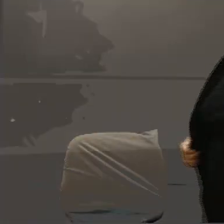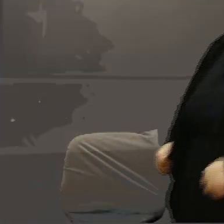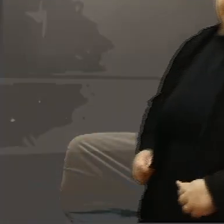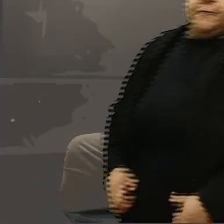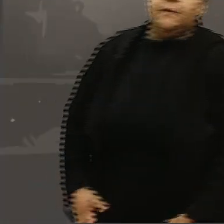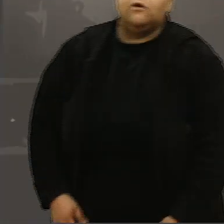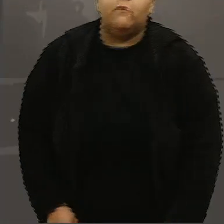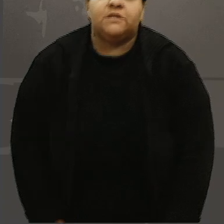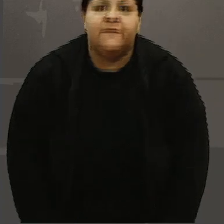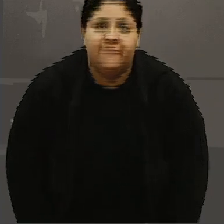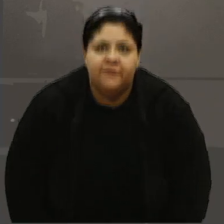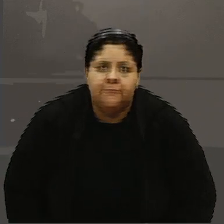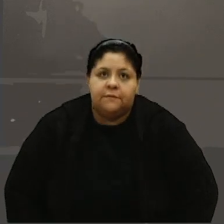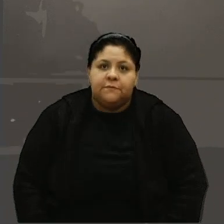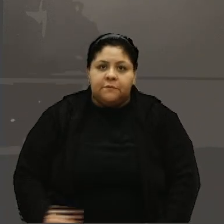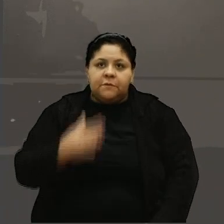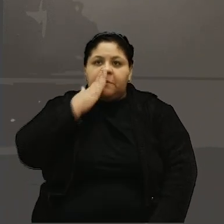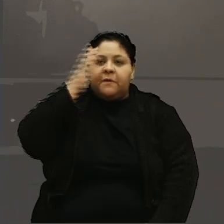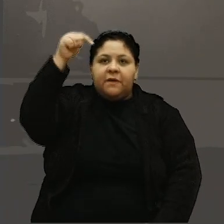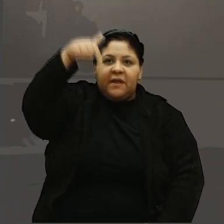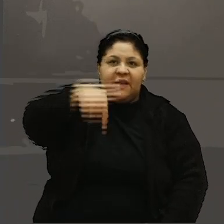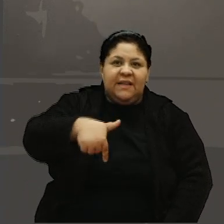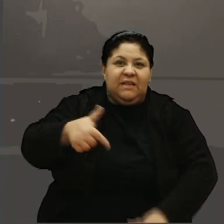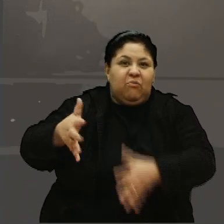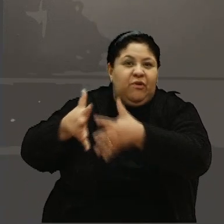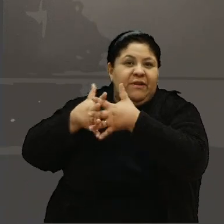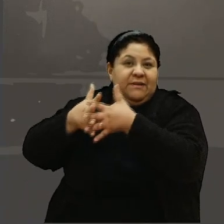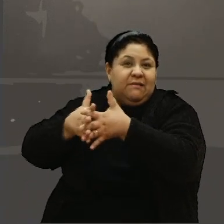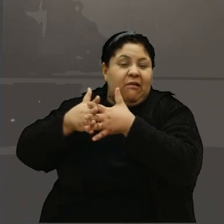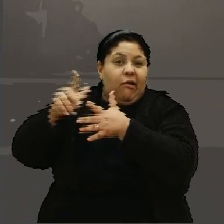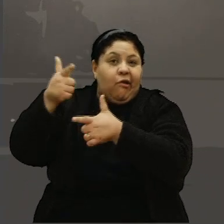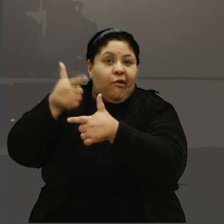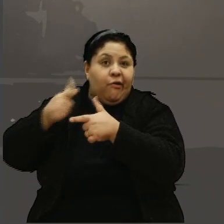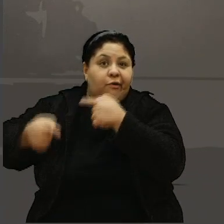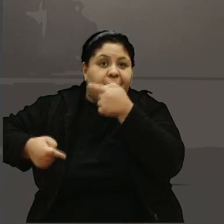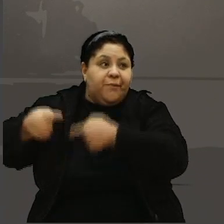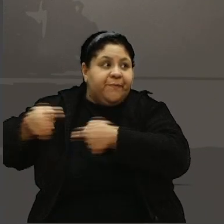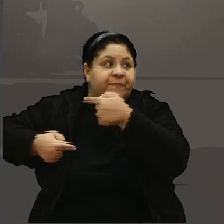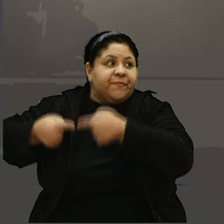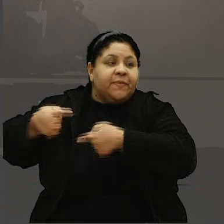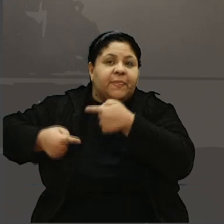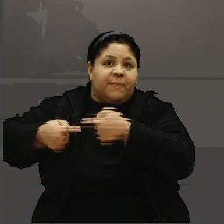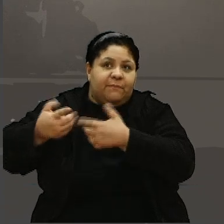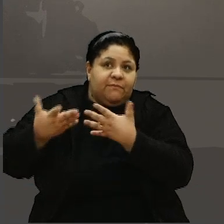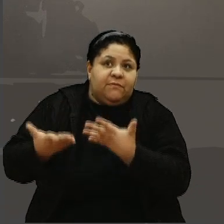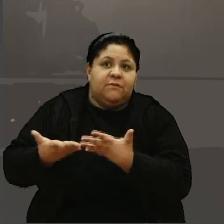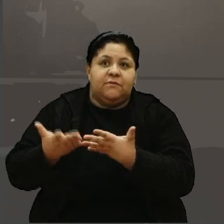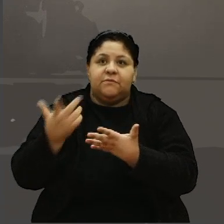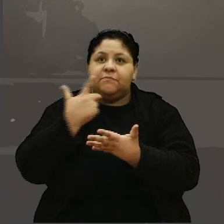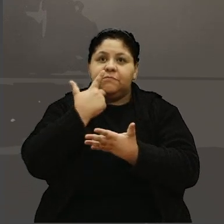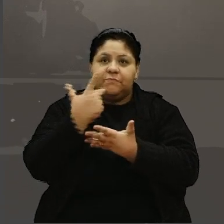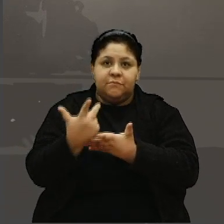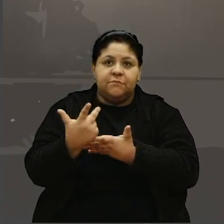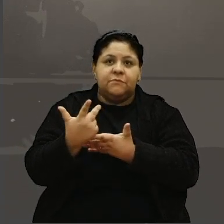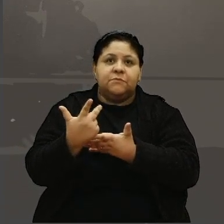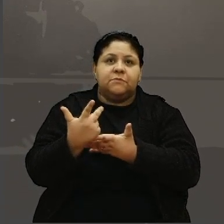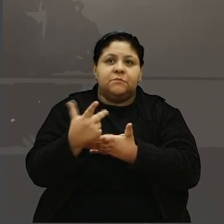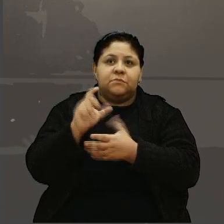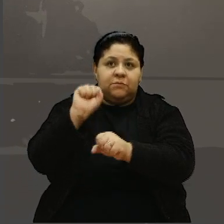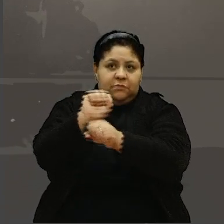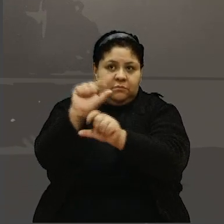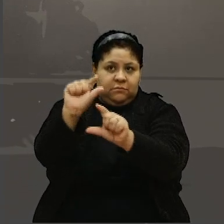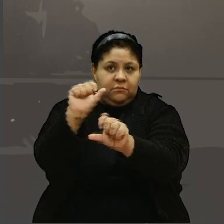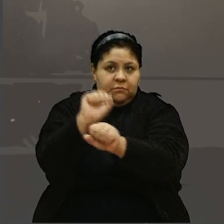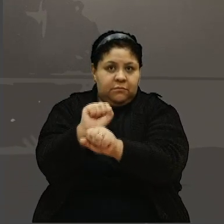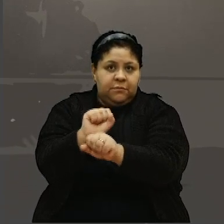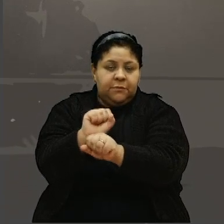depois desse bug do debate, como foi dito, né? Desde o período falado. Da pandemia, o nosso Segura um pouquinho, Paula, por